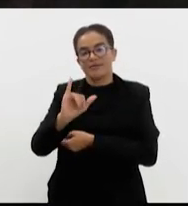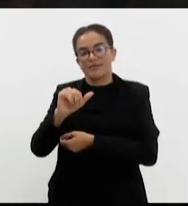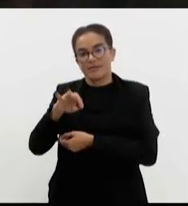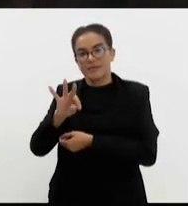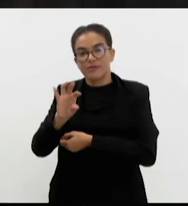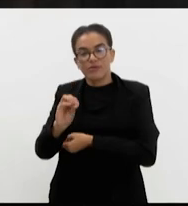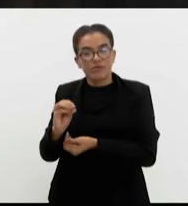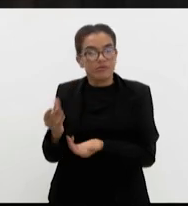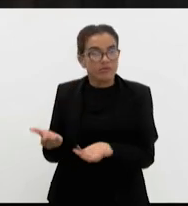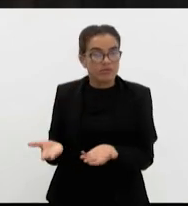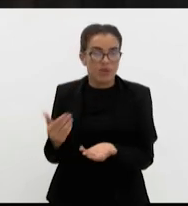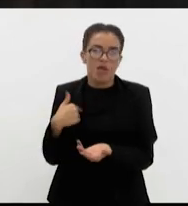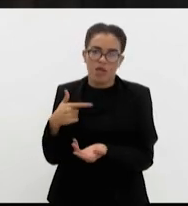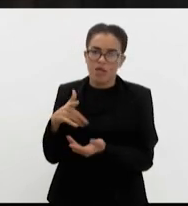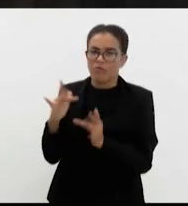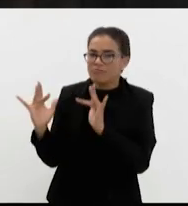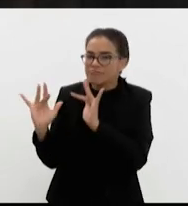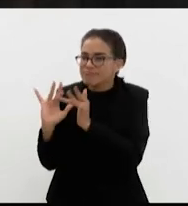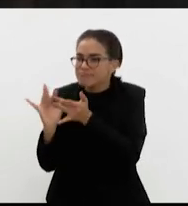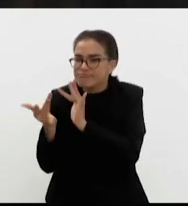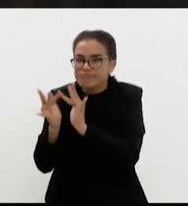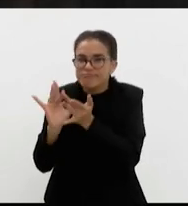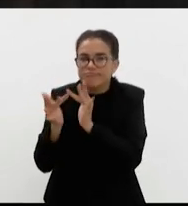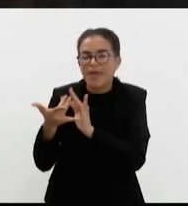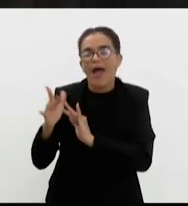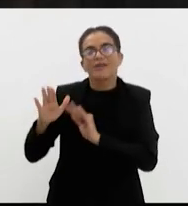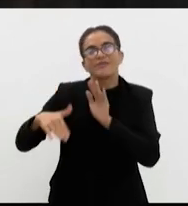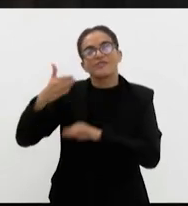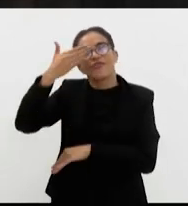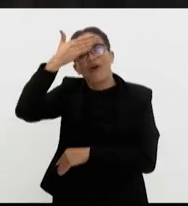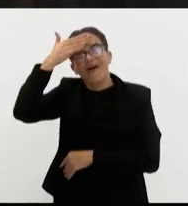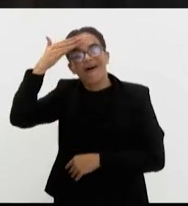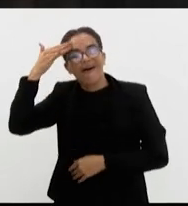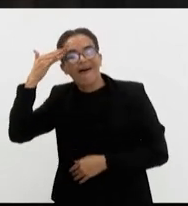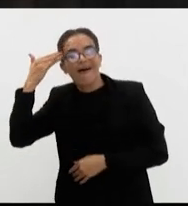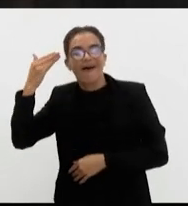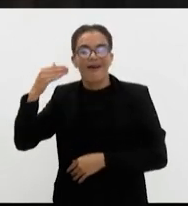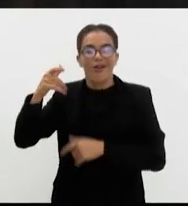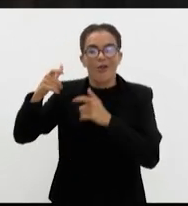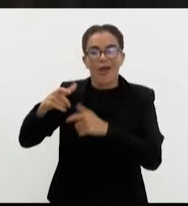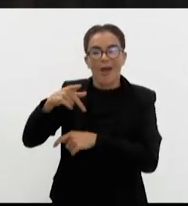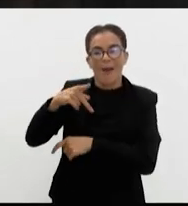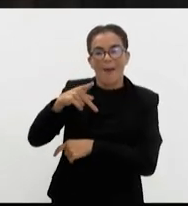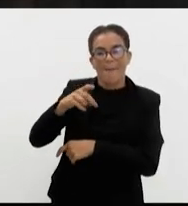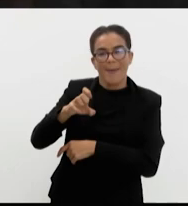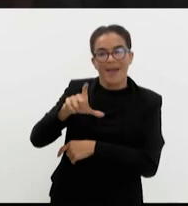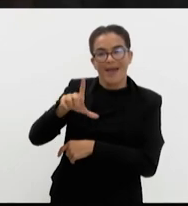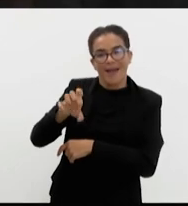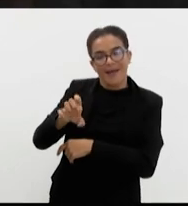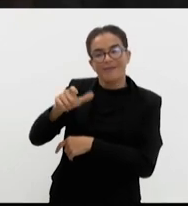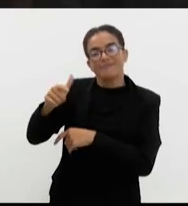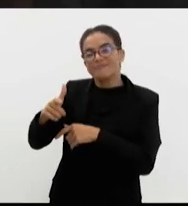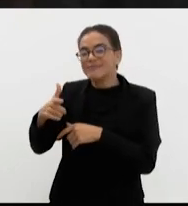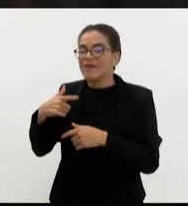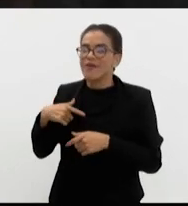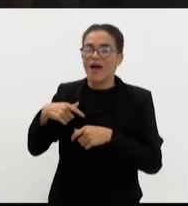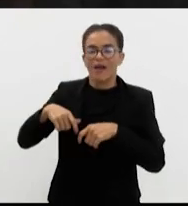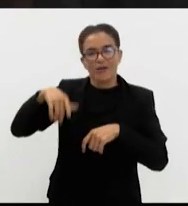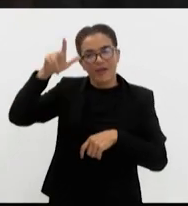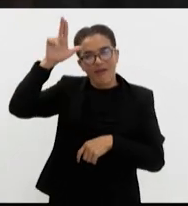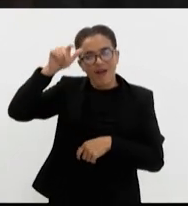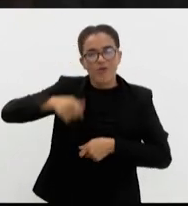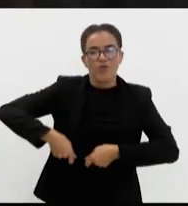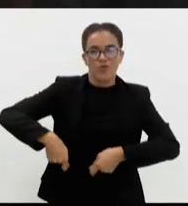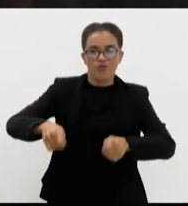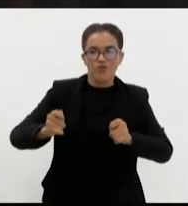lá e muitas das vezes Ten o meu lazer lá tô sempre no no bar de Pelé meus amigos convivem lá ali a gente faz a cavalgada